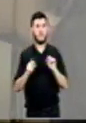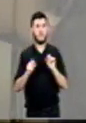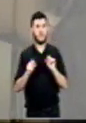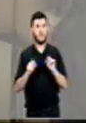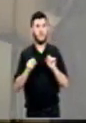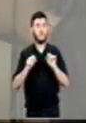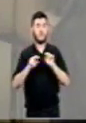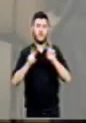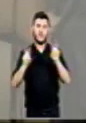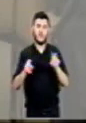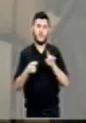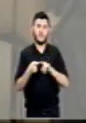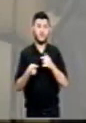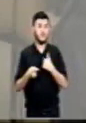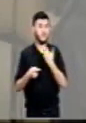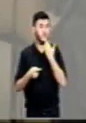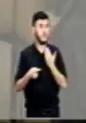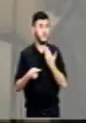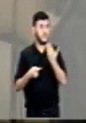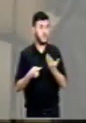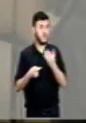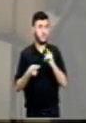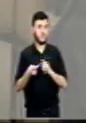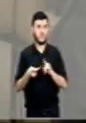licitude e das excludentes de culpabilidade.